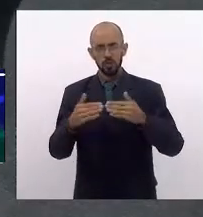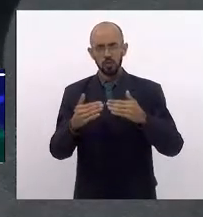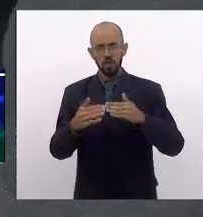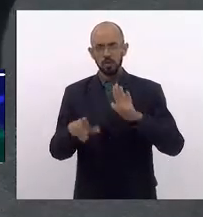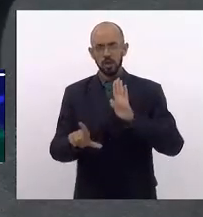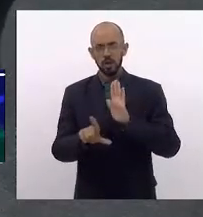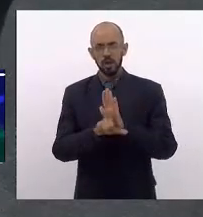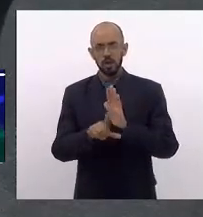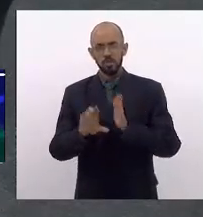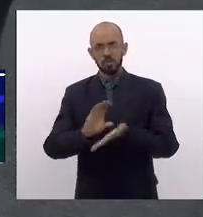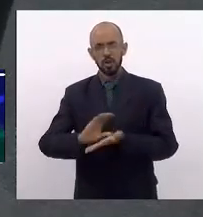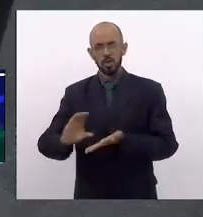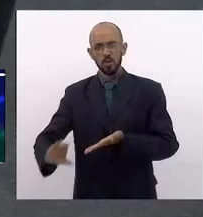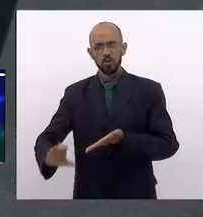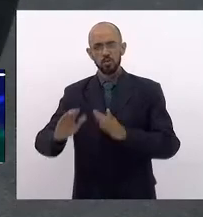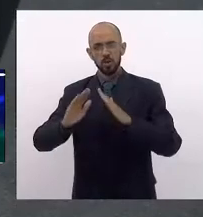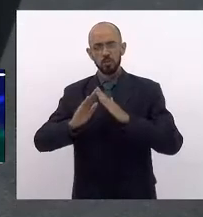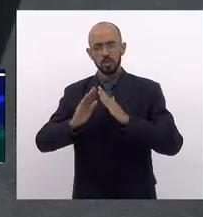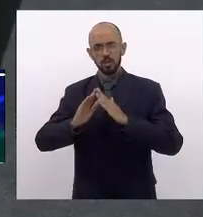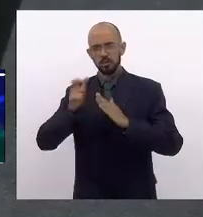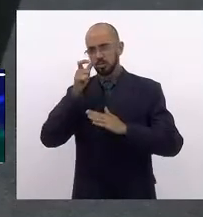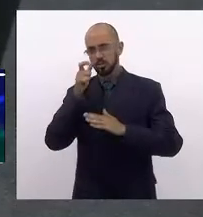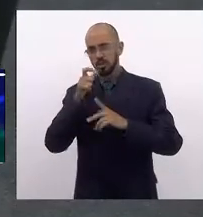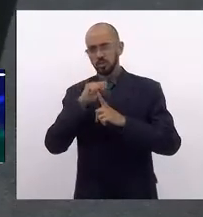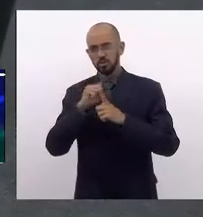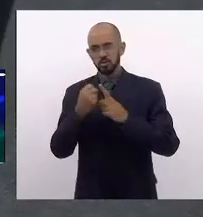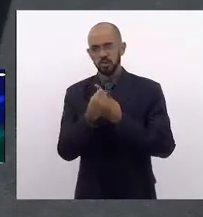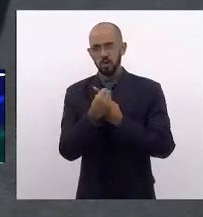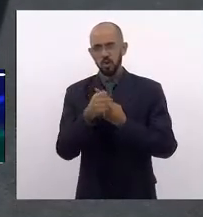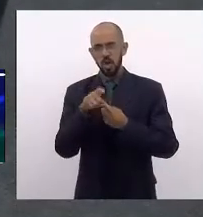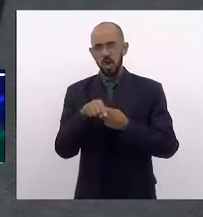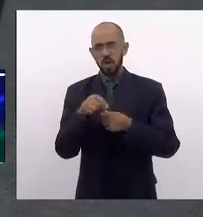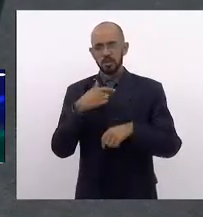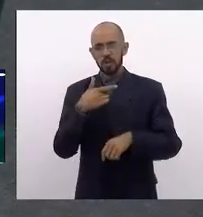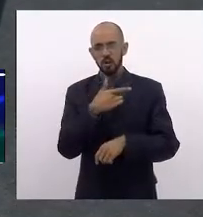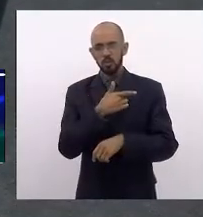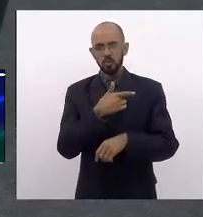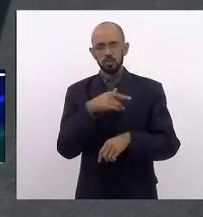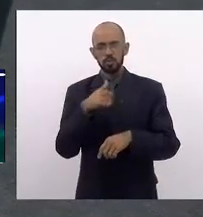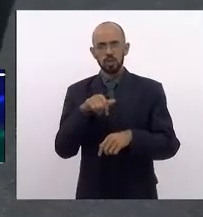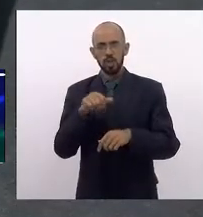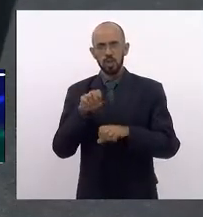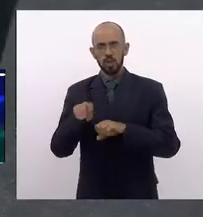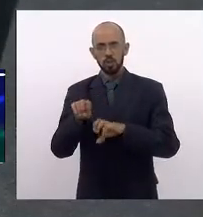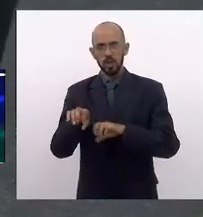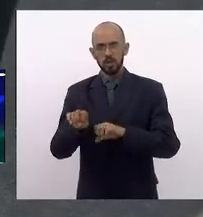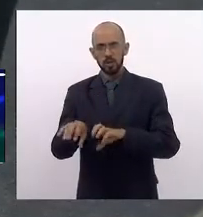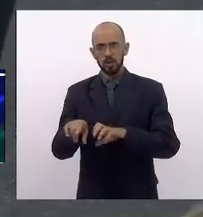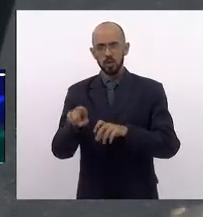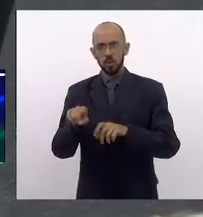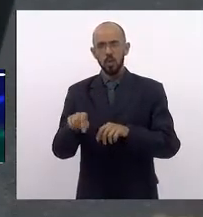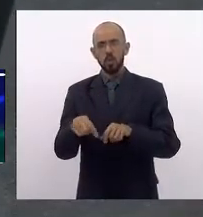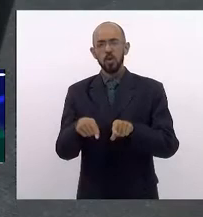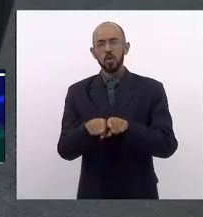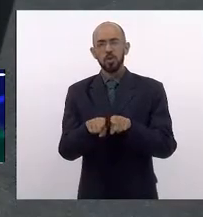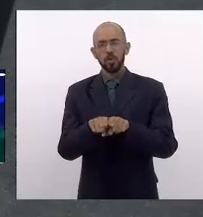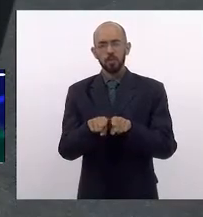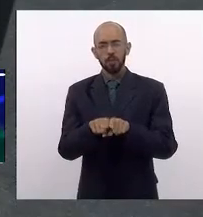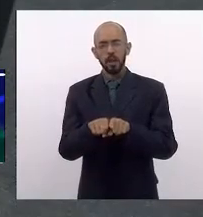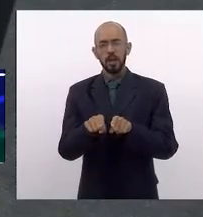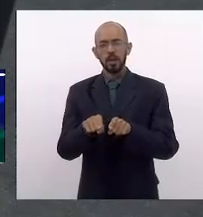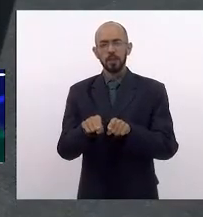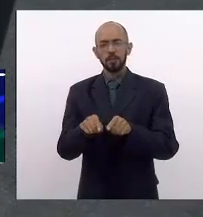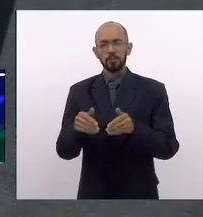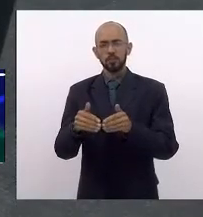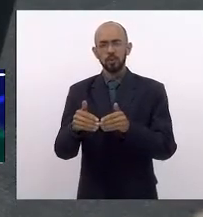os recursos do fundo Estadual de habitação de interesse social então é a saúde a educação é o barco o combate à pobreza